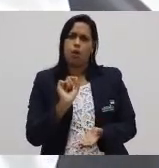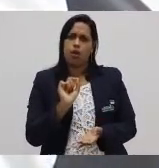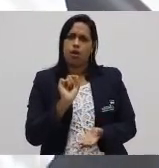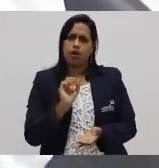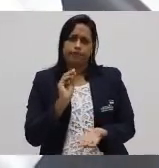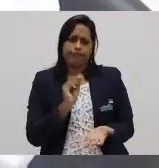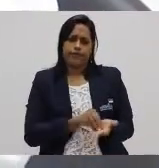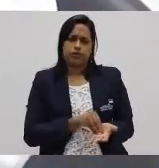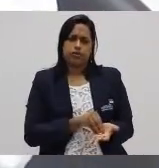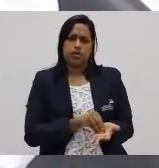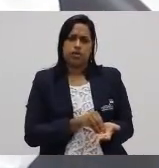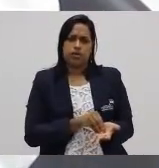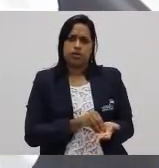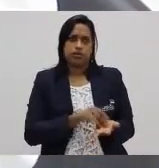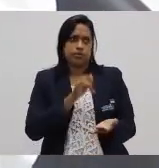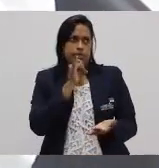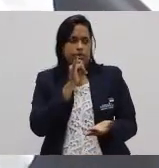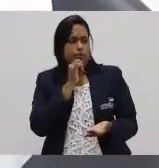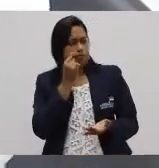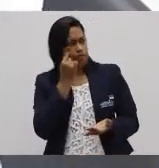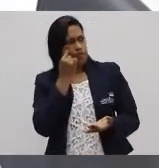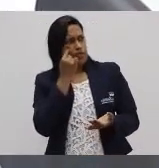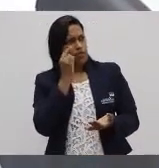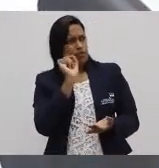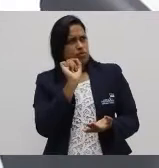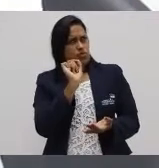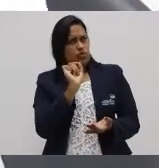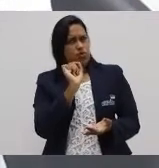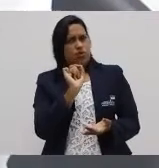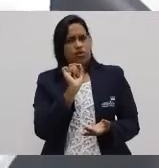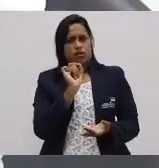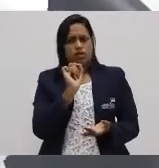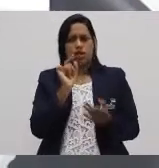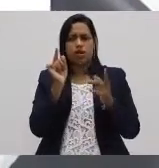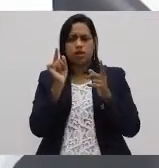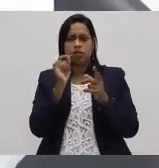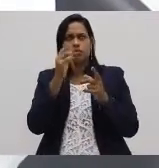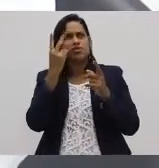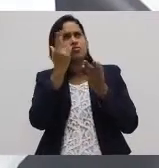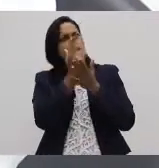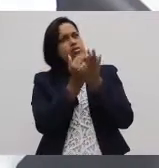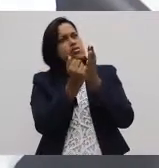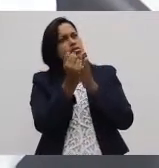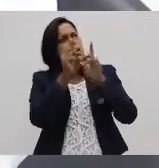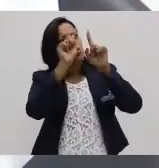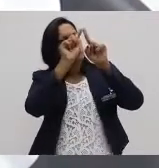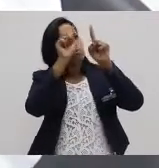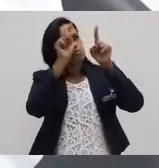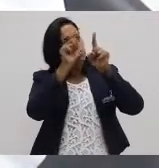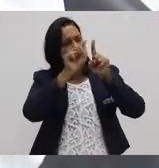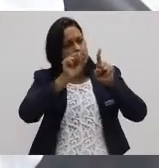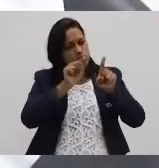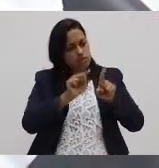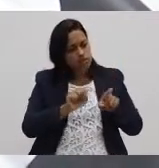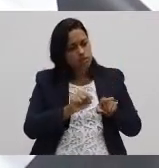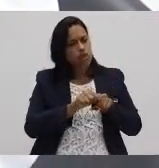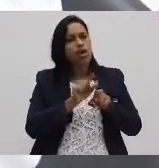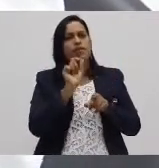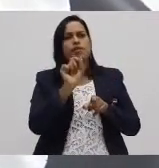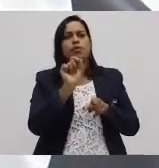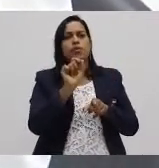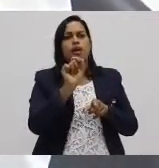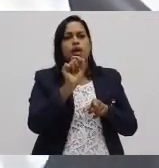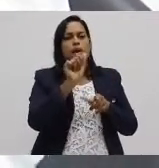gargalos? Imaginem a figura de uma garrafa. O gargalo sempre é menor do que a garrafa. Então, o gargalo é aquilo que trava o processo,